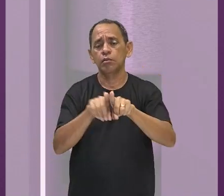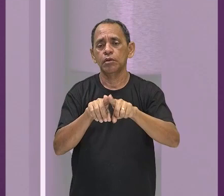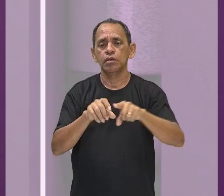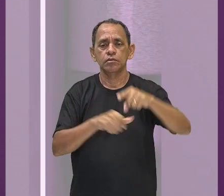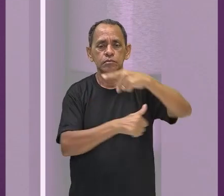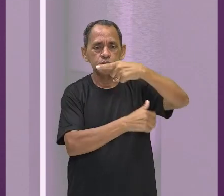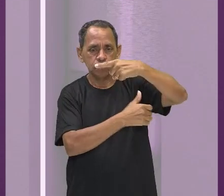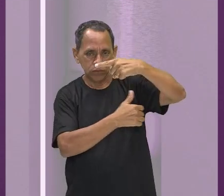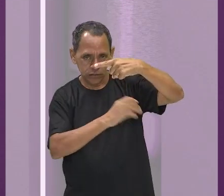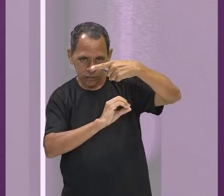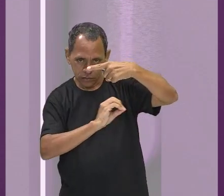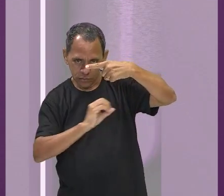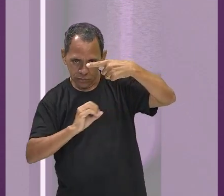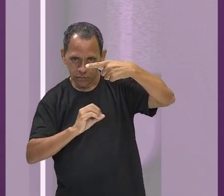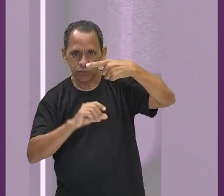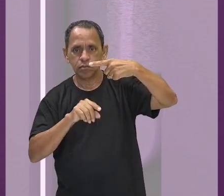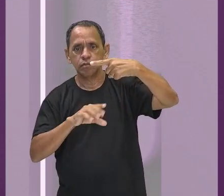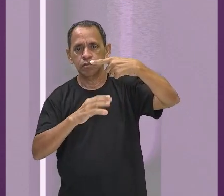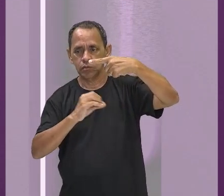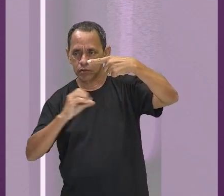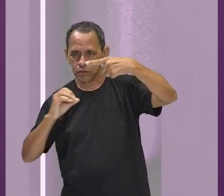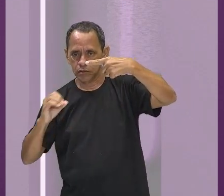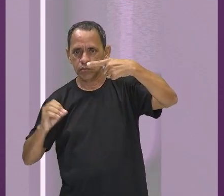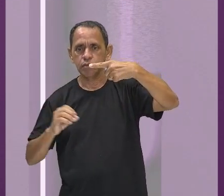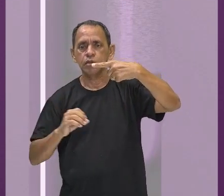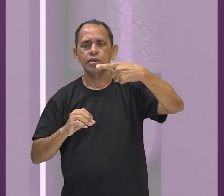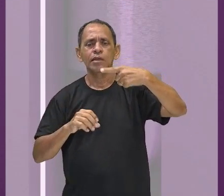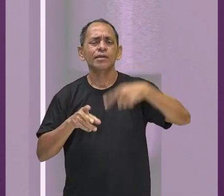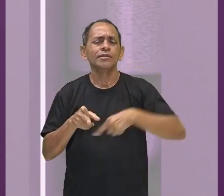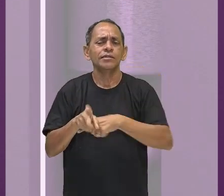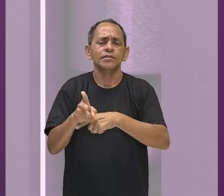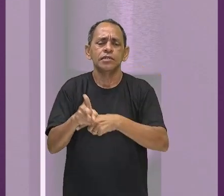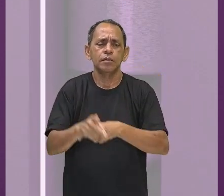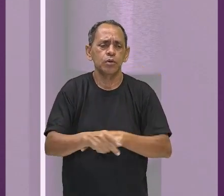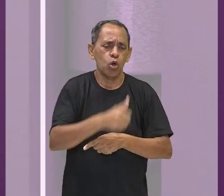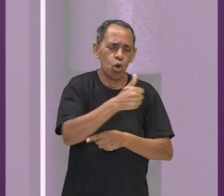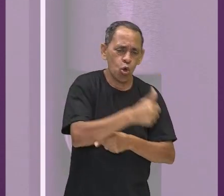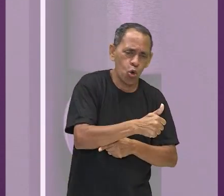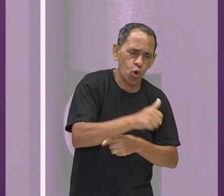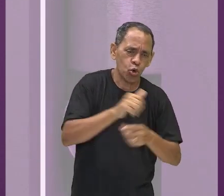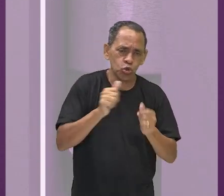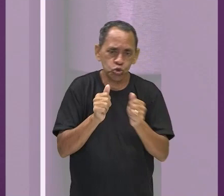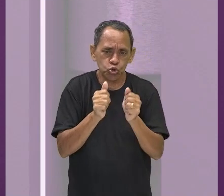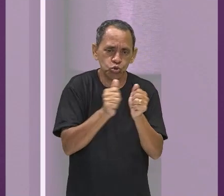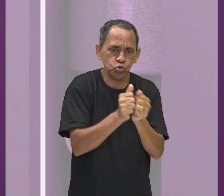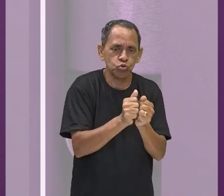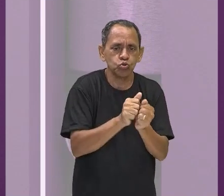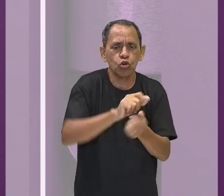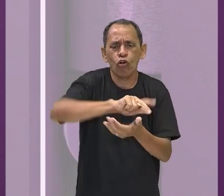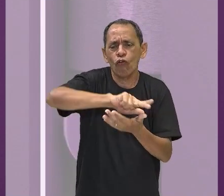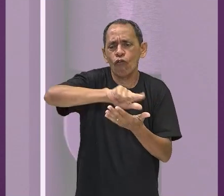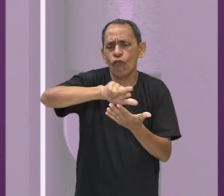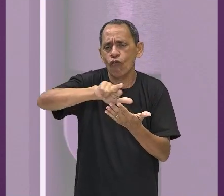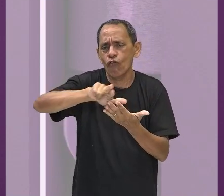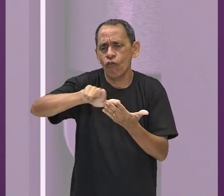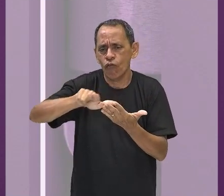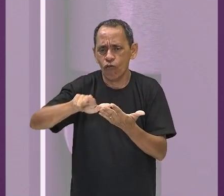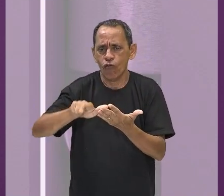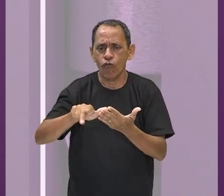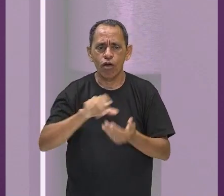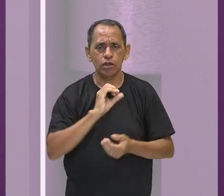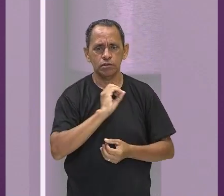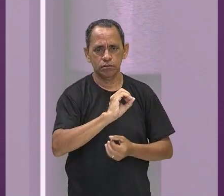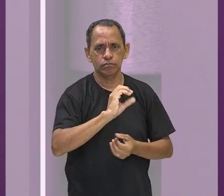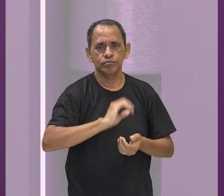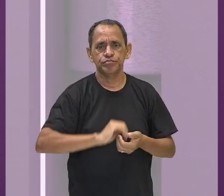Ou seja, é sempre o 1 acompanhado de vários zeros. Sempre que a gente tem isso, nós temos potências com